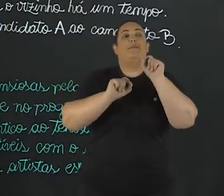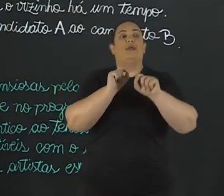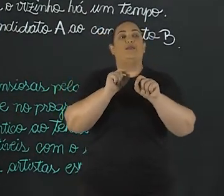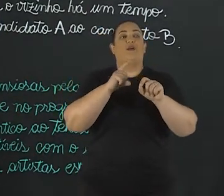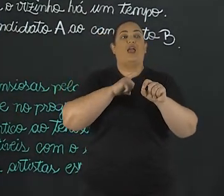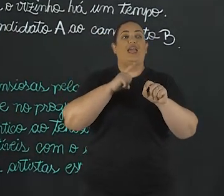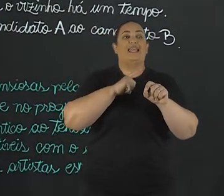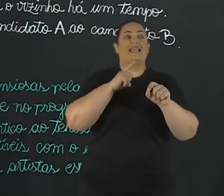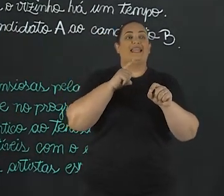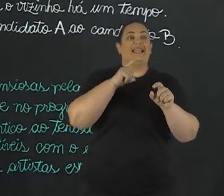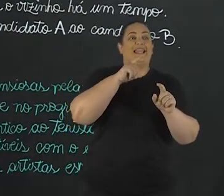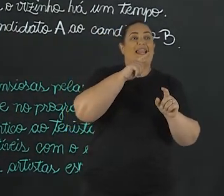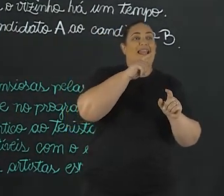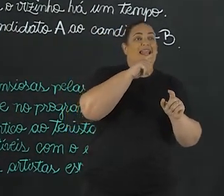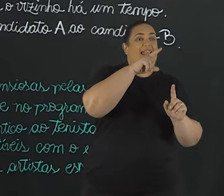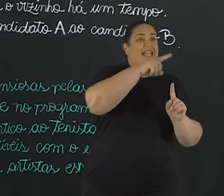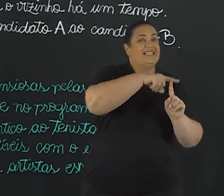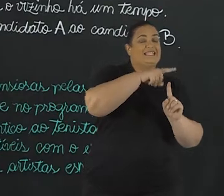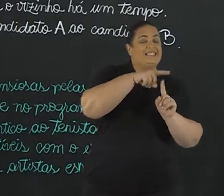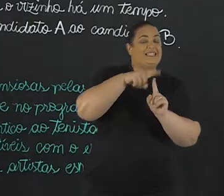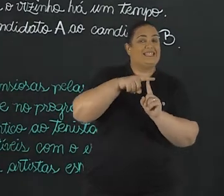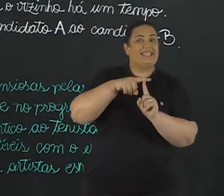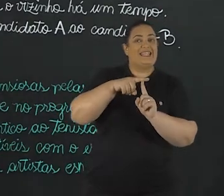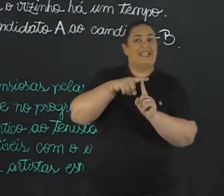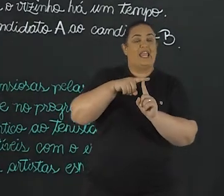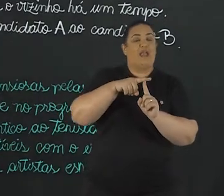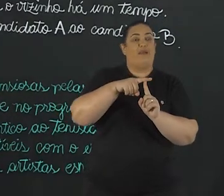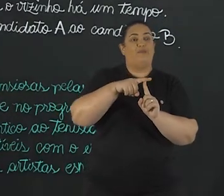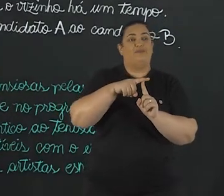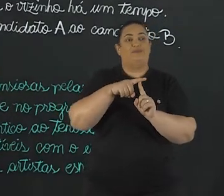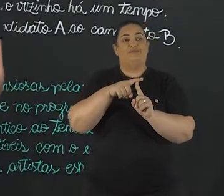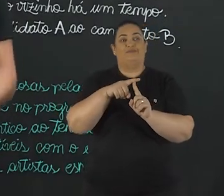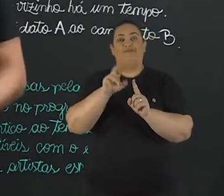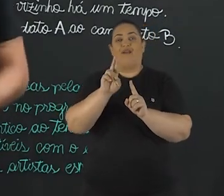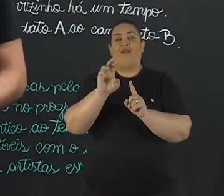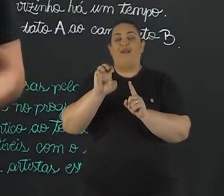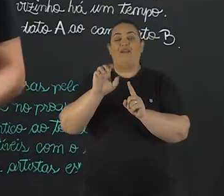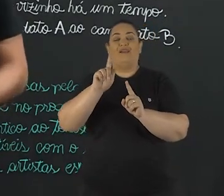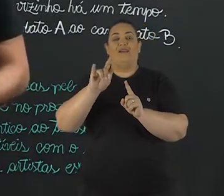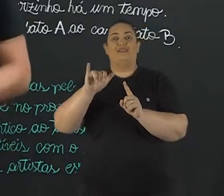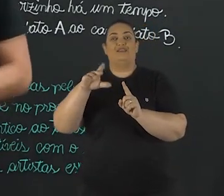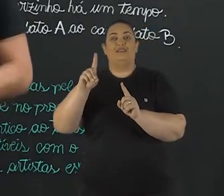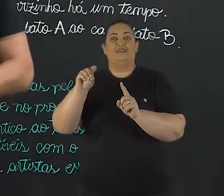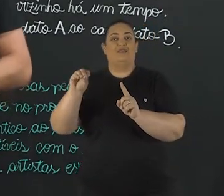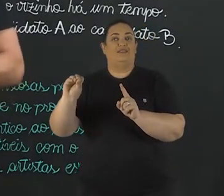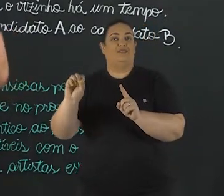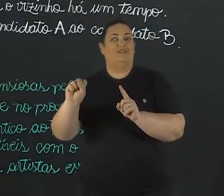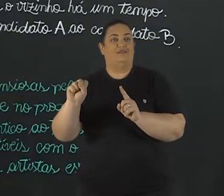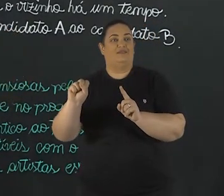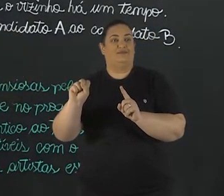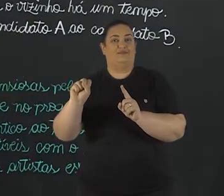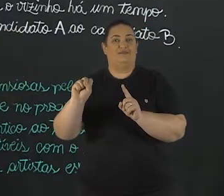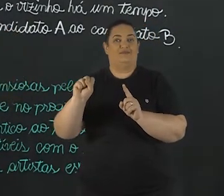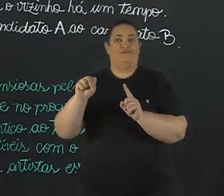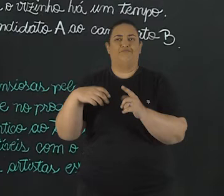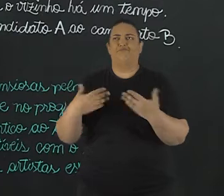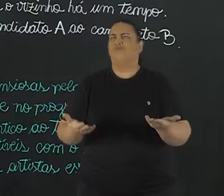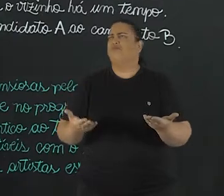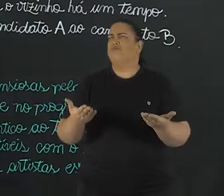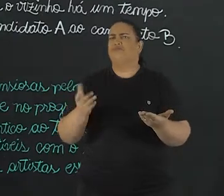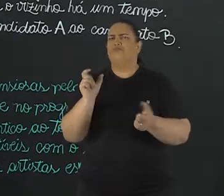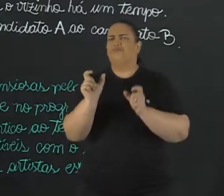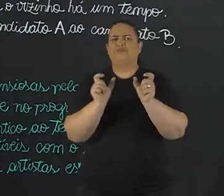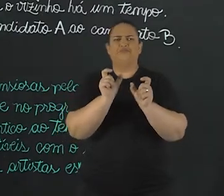e termos regidos, ou seja, que elementos esses verbos e esses nomes vão reger. No caso